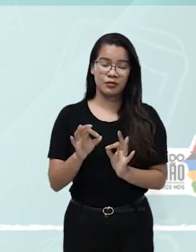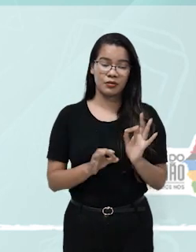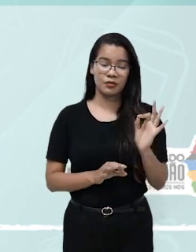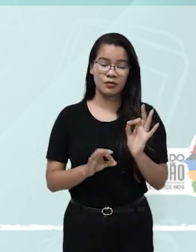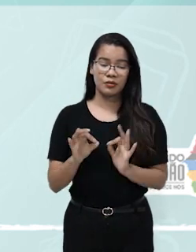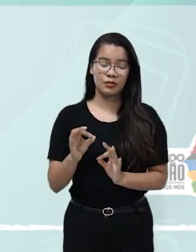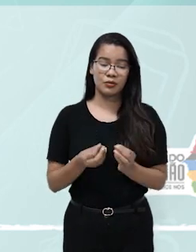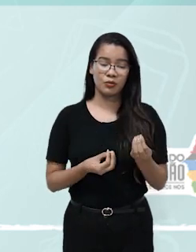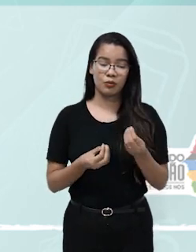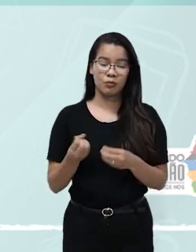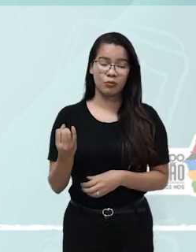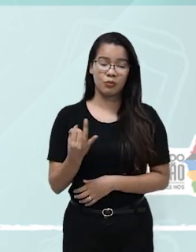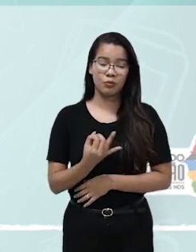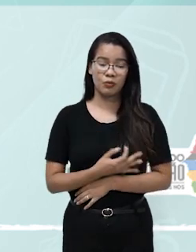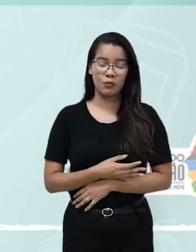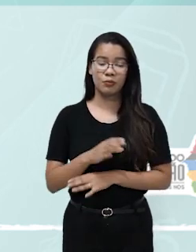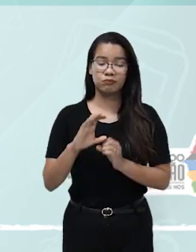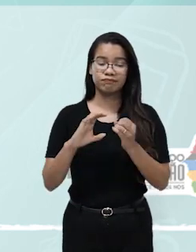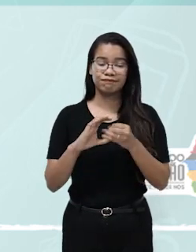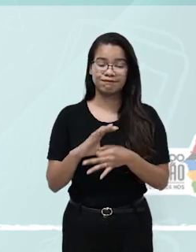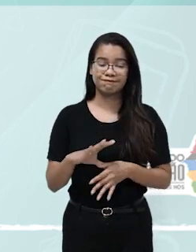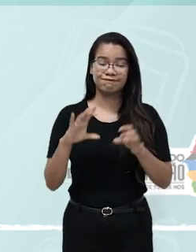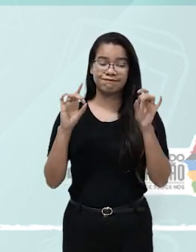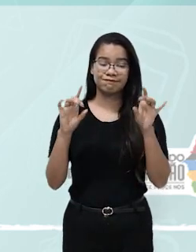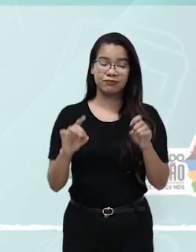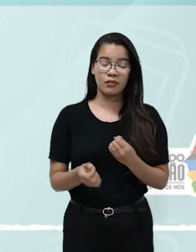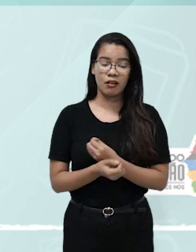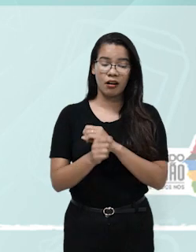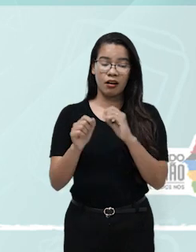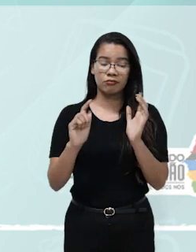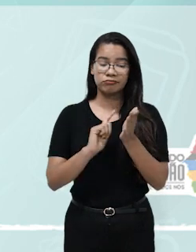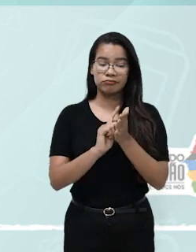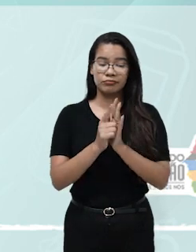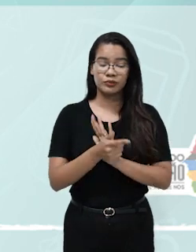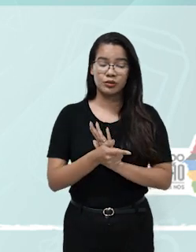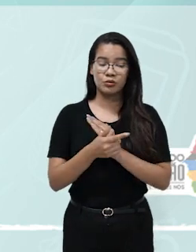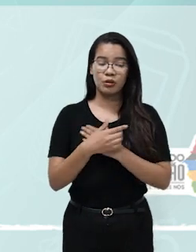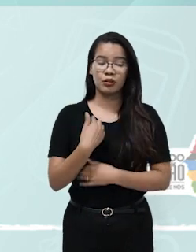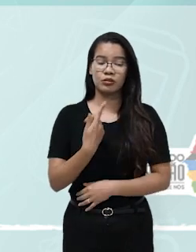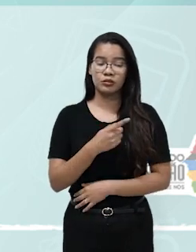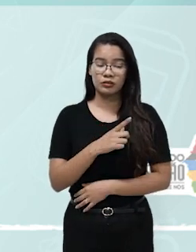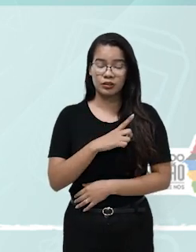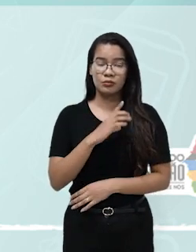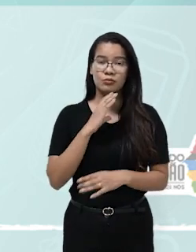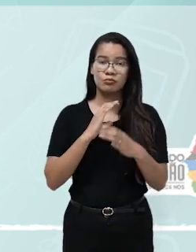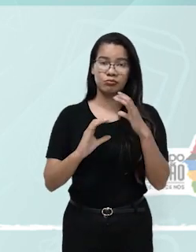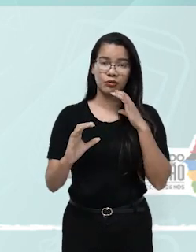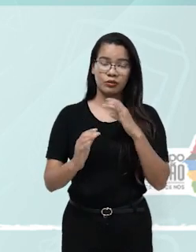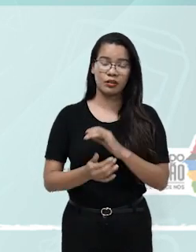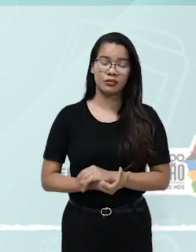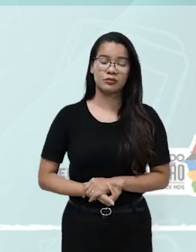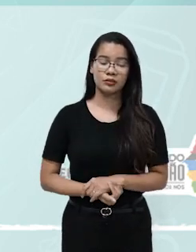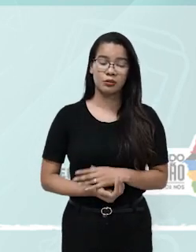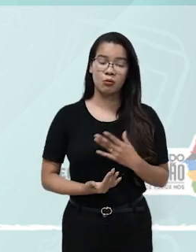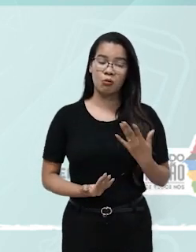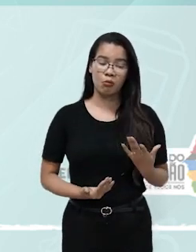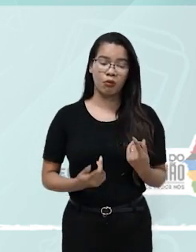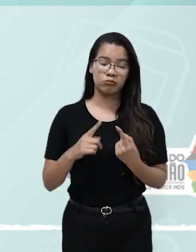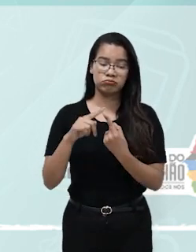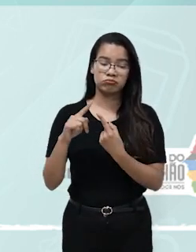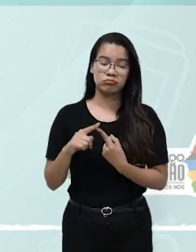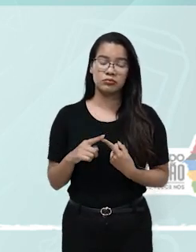as características específicas da maioria dos gêneros com os quais temos maior contato. Que tipo de